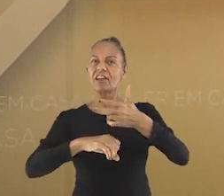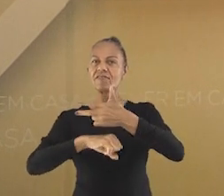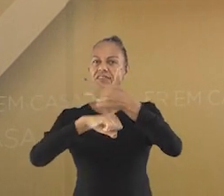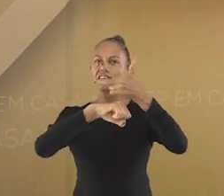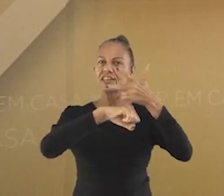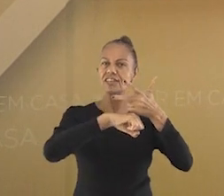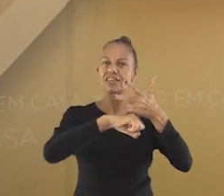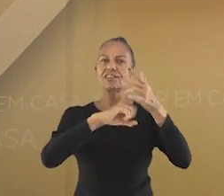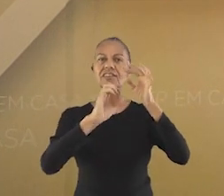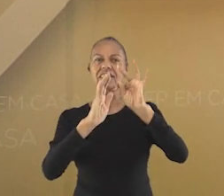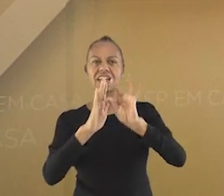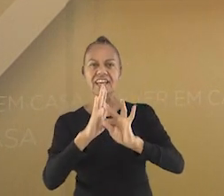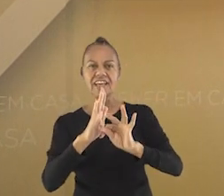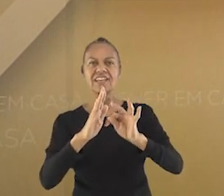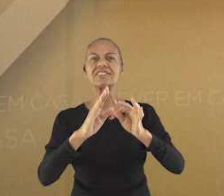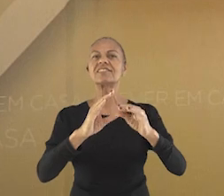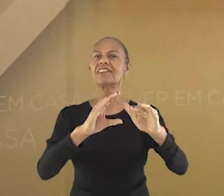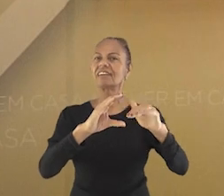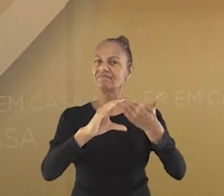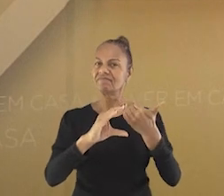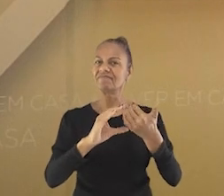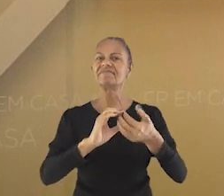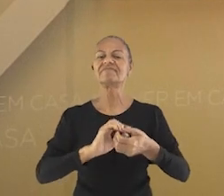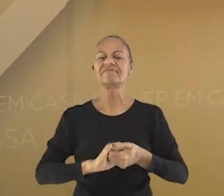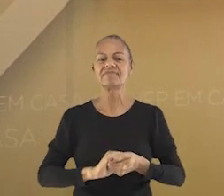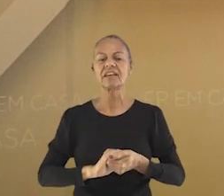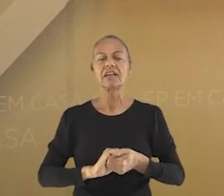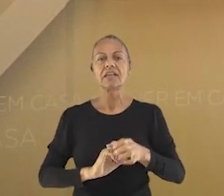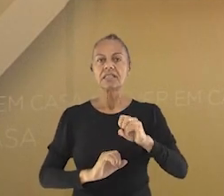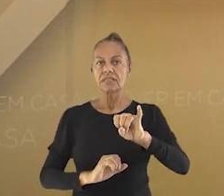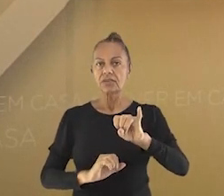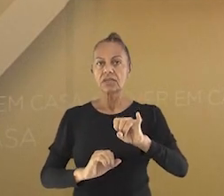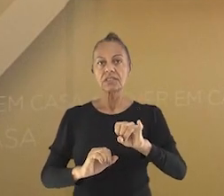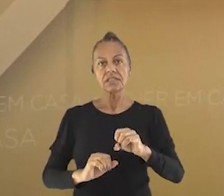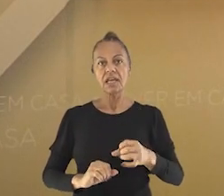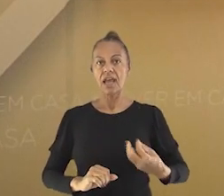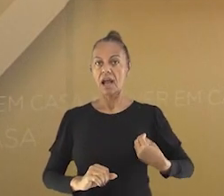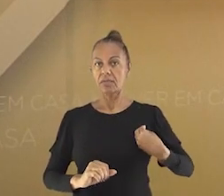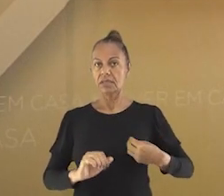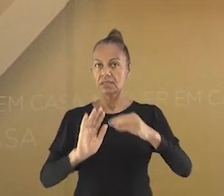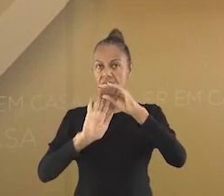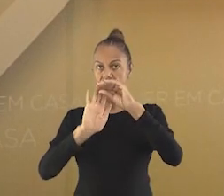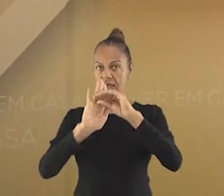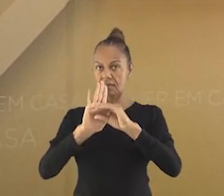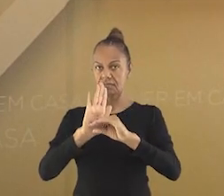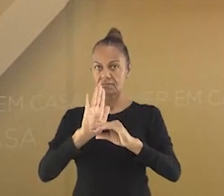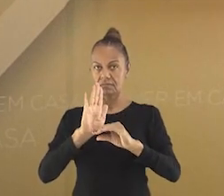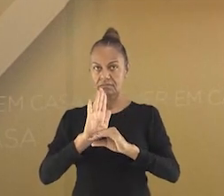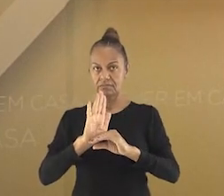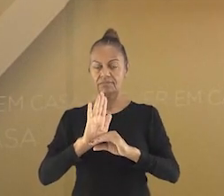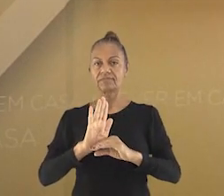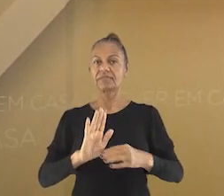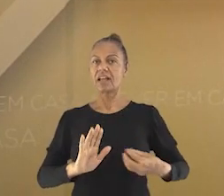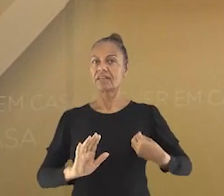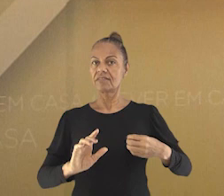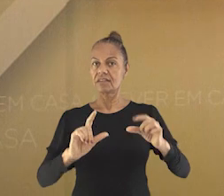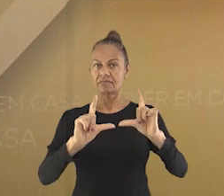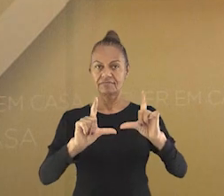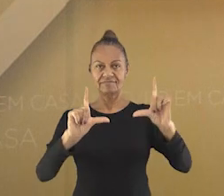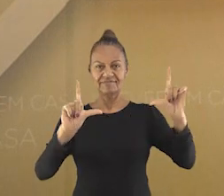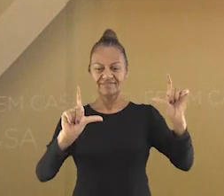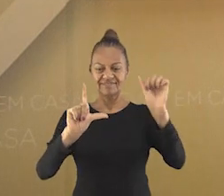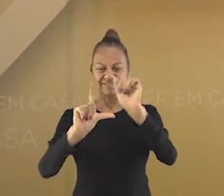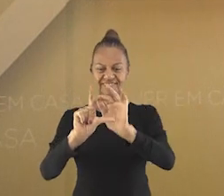E se você ainda não registrou a sua presença na aula, pode fazer agora. Aponte a câmera do